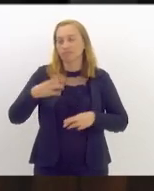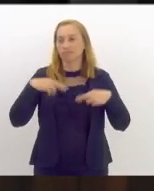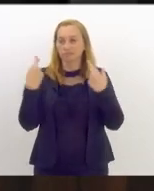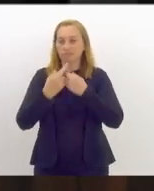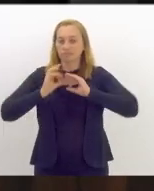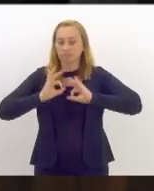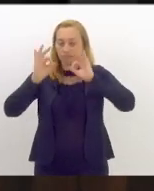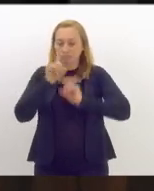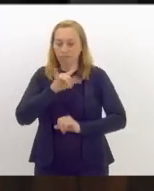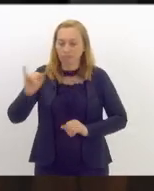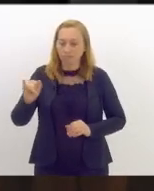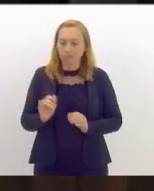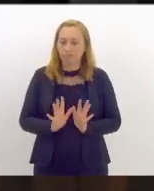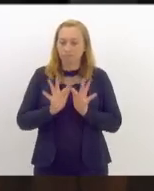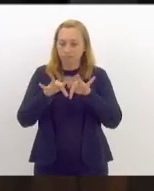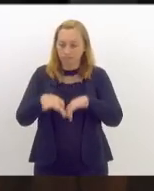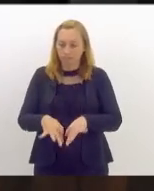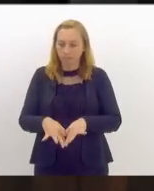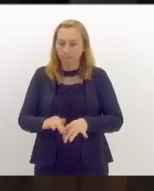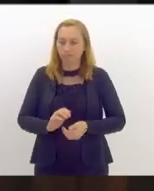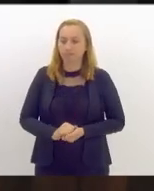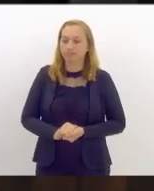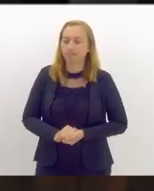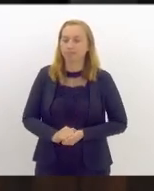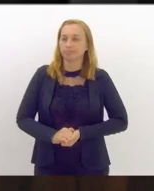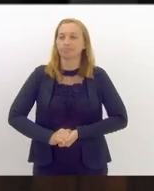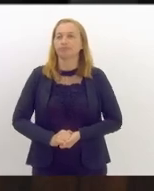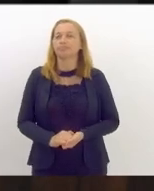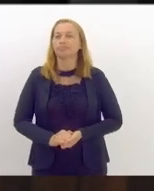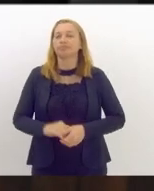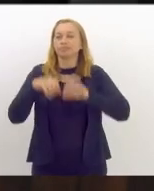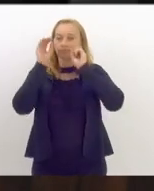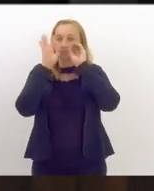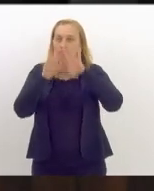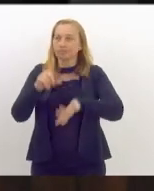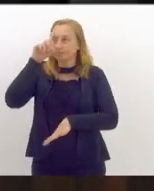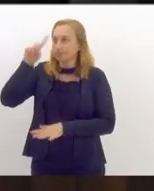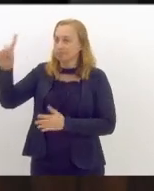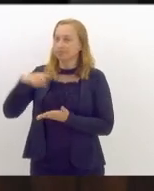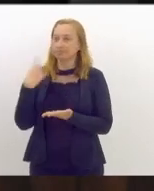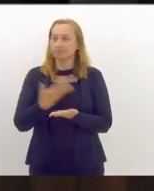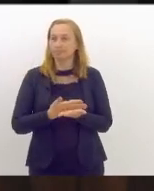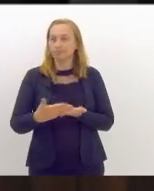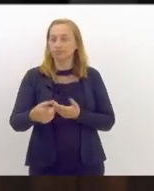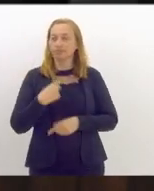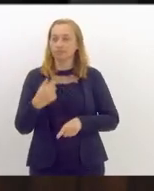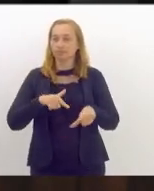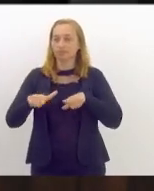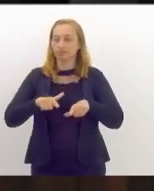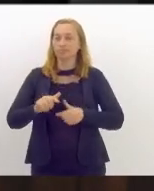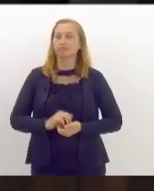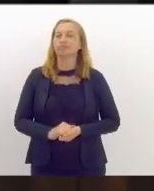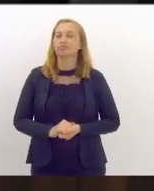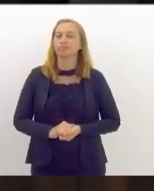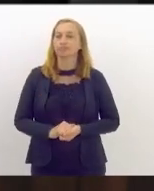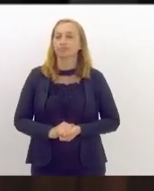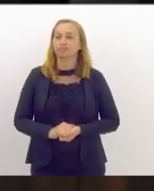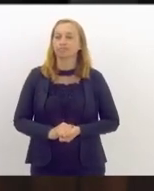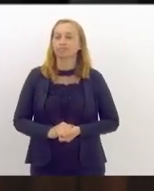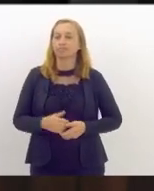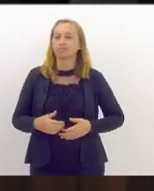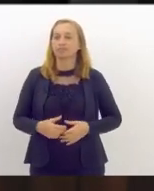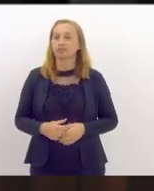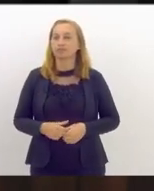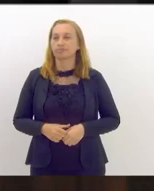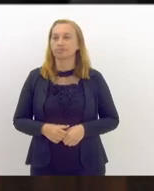sessão extraordinária do dia mesmo está encerrada a venda número legal sobre a proteção de Deus iniciamos os nossos trabalhos está